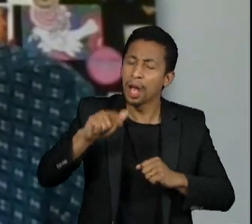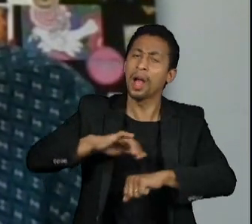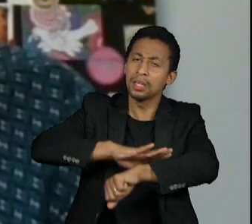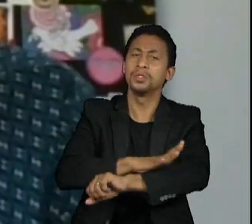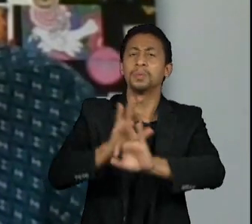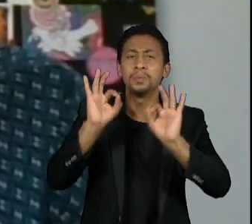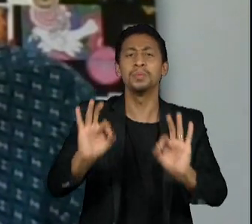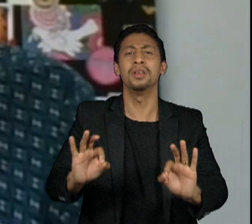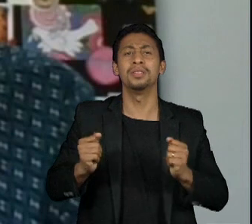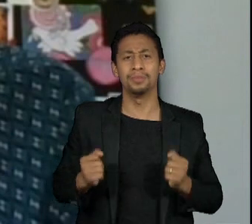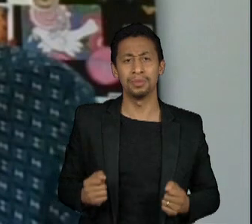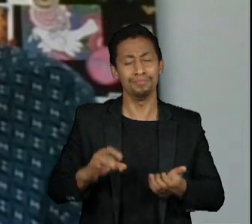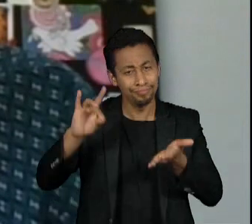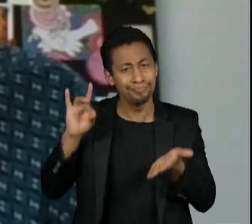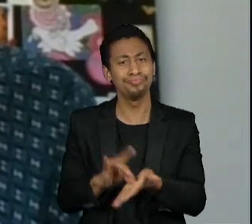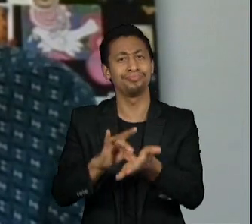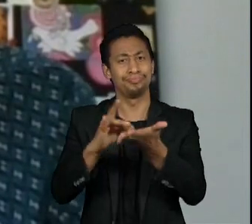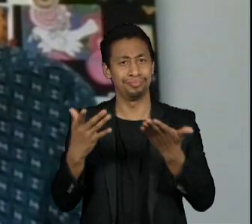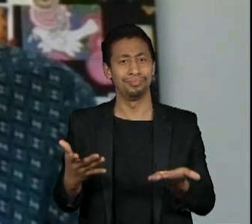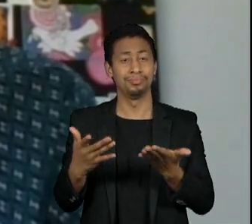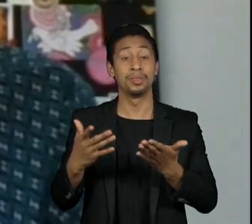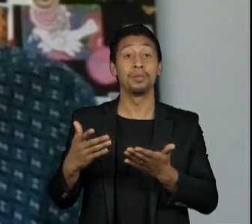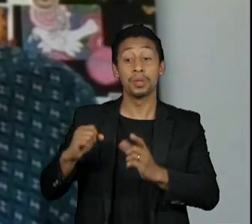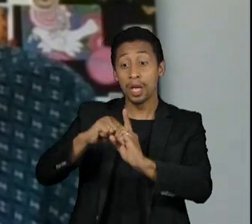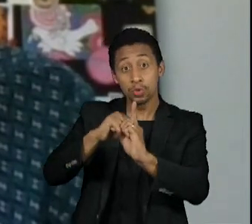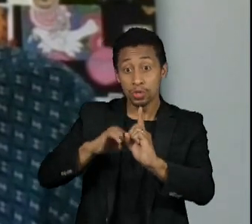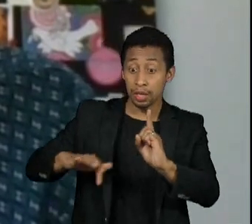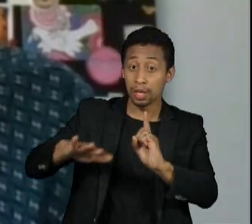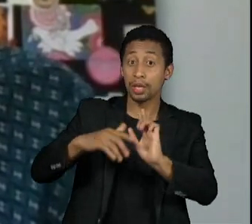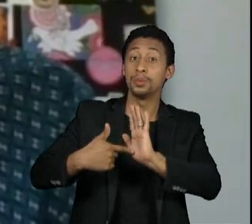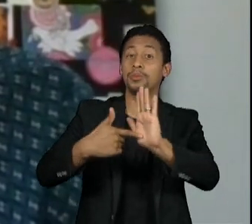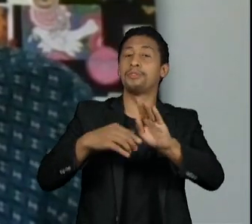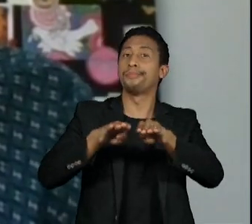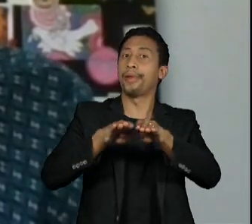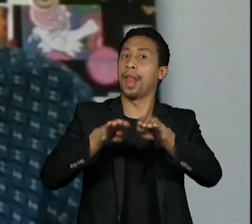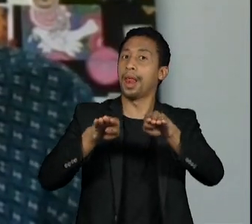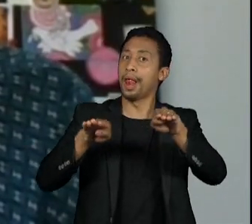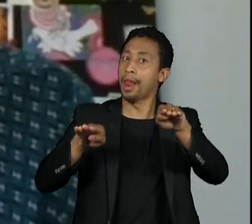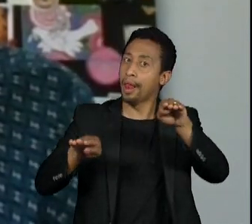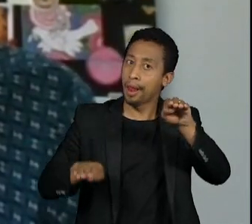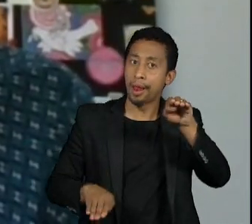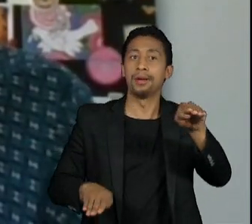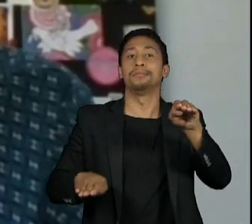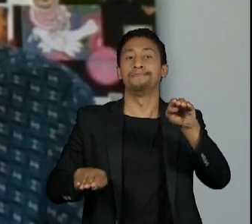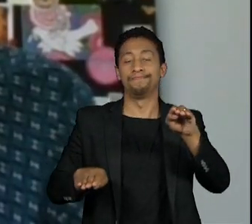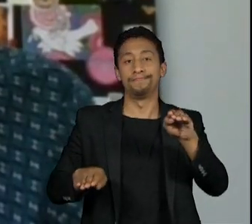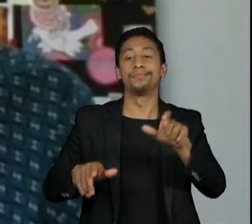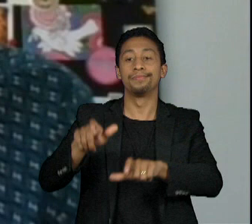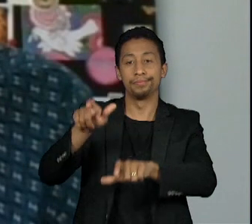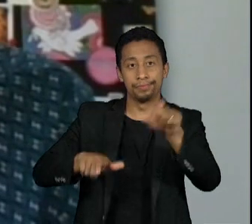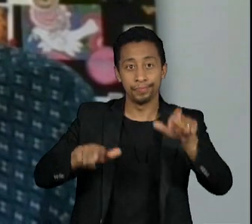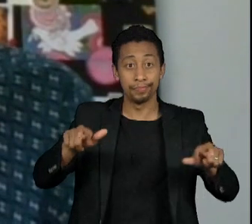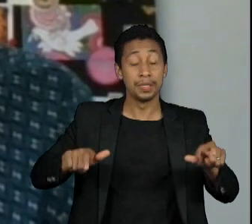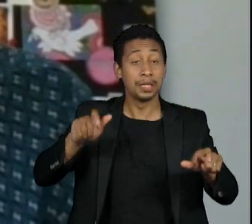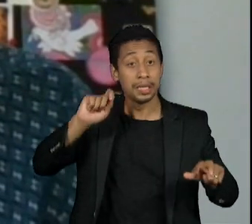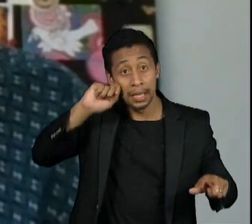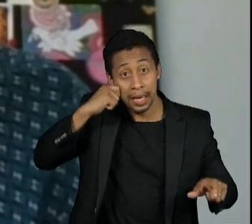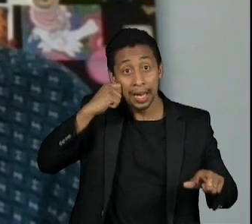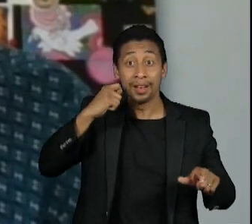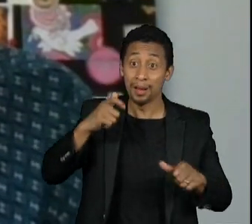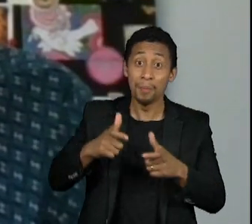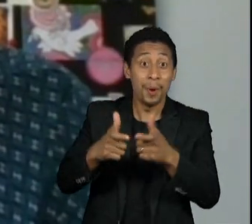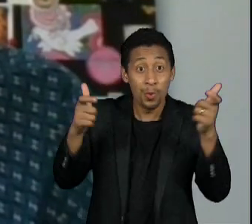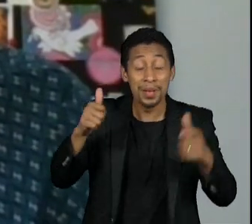tão intrínseco na nossa sociedade essa desigualdade que afeta principalmente as pessoas negras, as meninas negras, em alguns casos